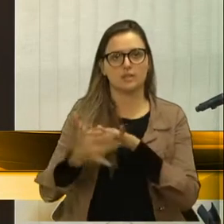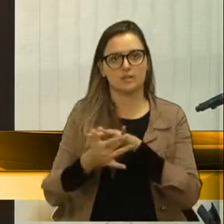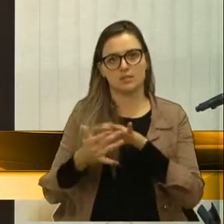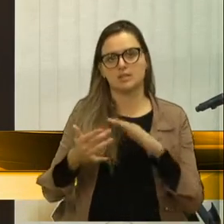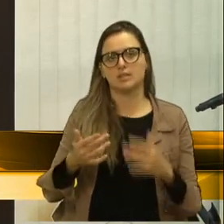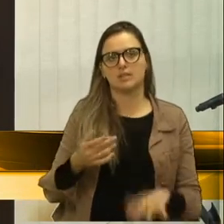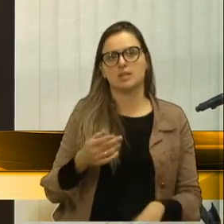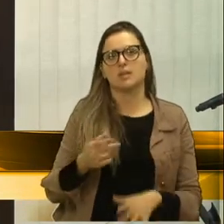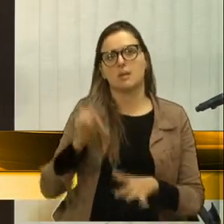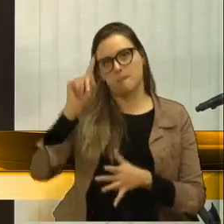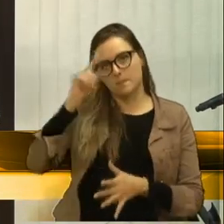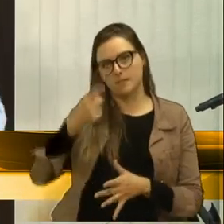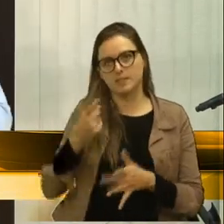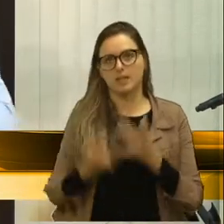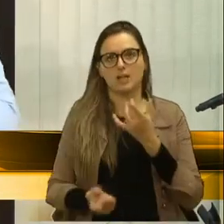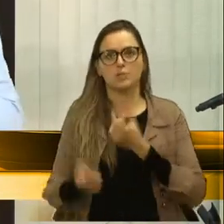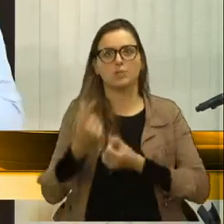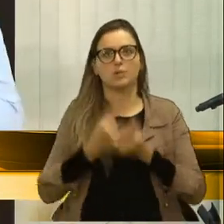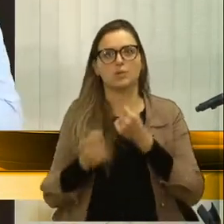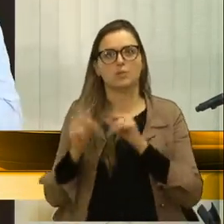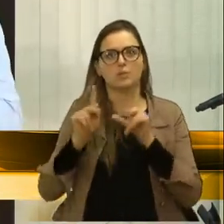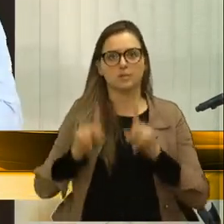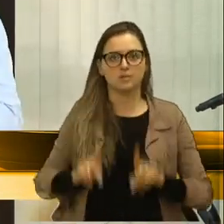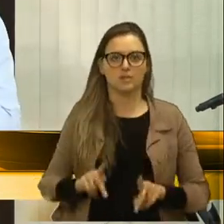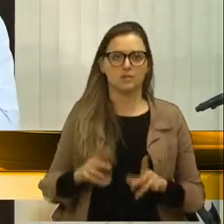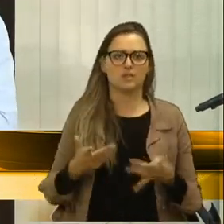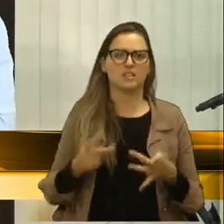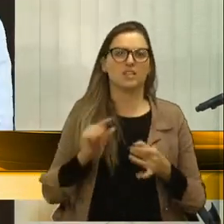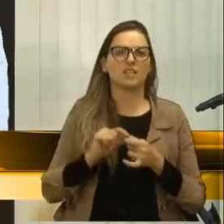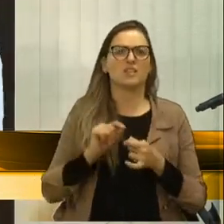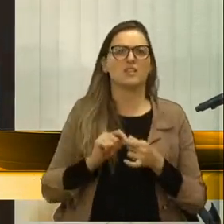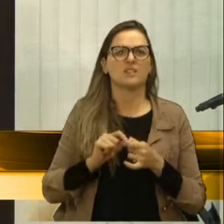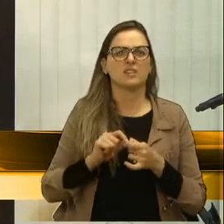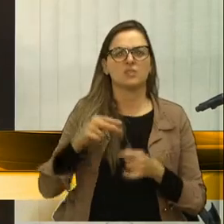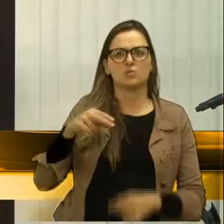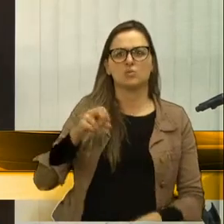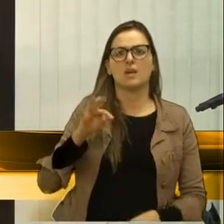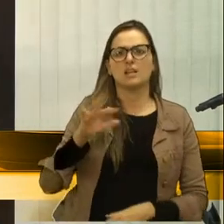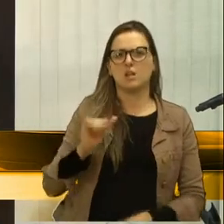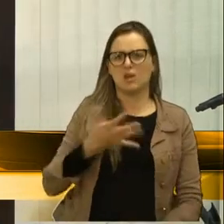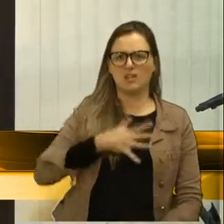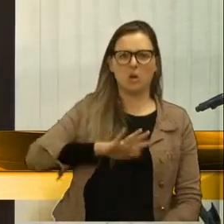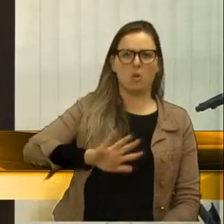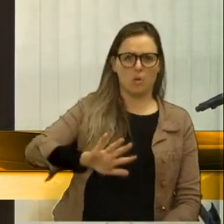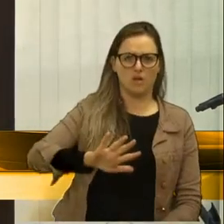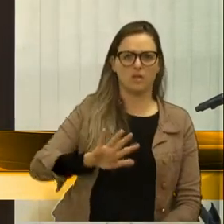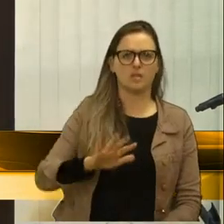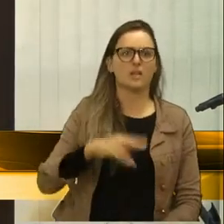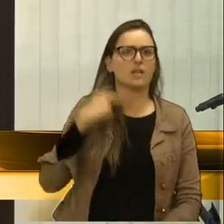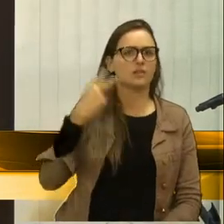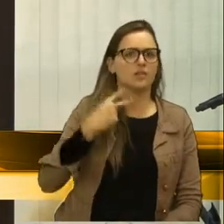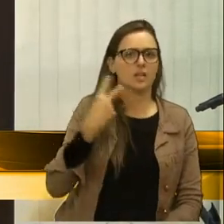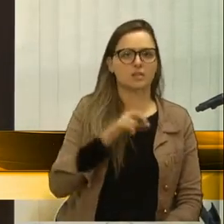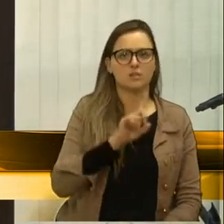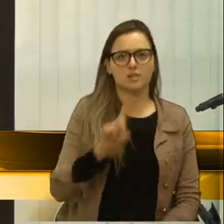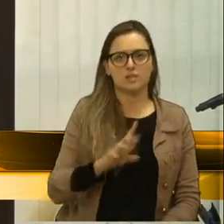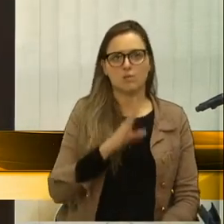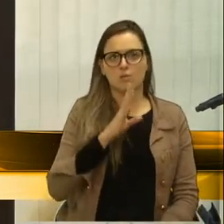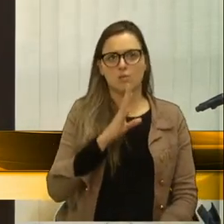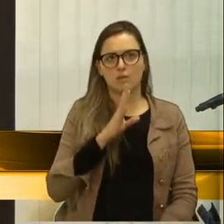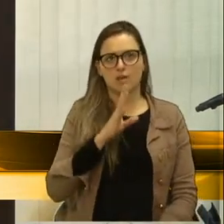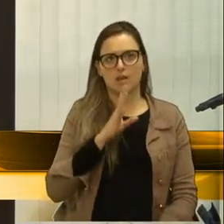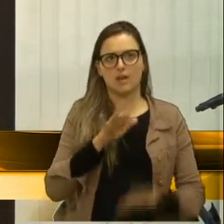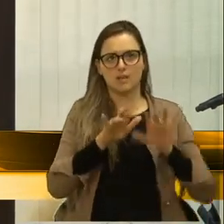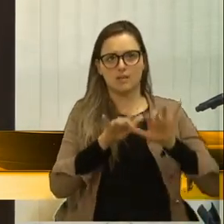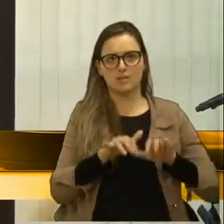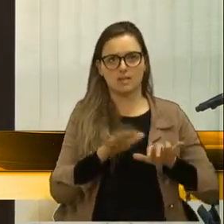por algumas pessoas, eles fizeram uma nota de repúdio dizendo o seguinte: os vereadores não conhecem a